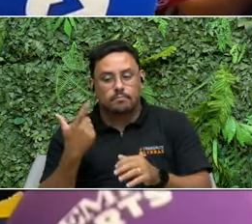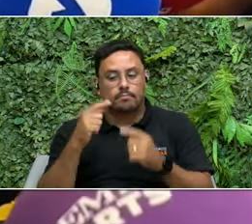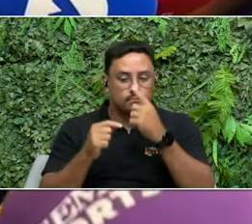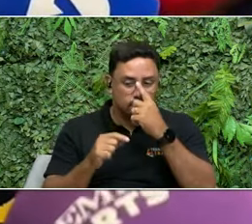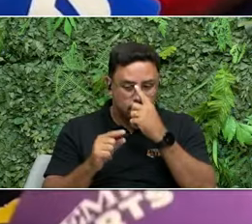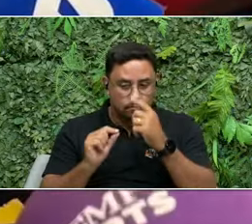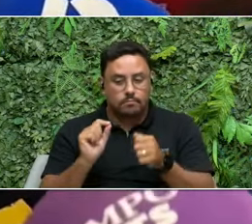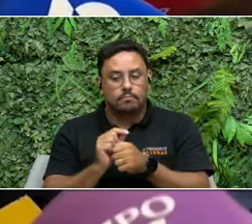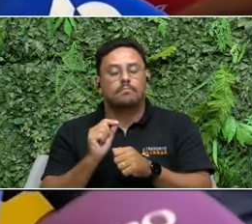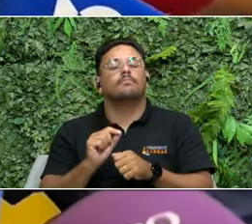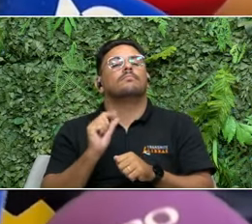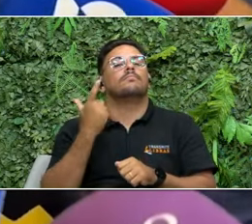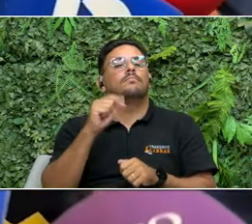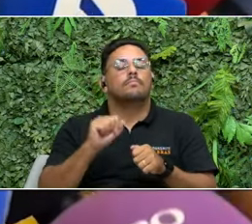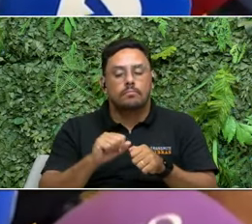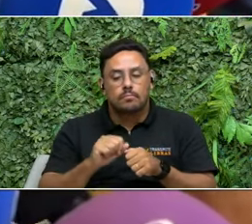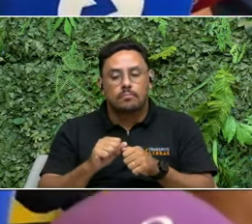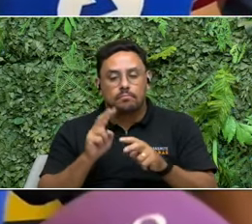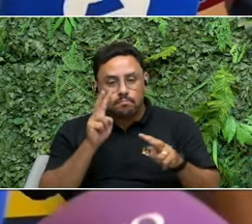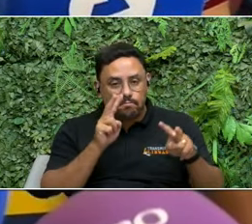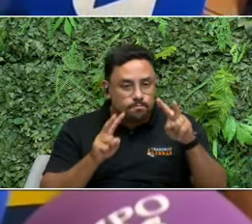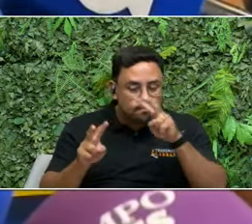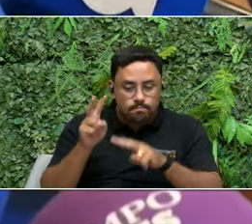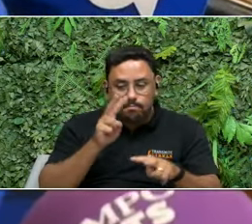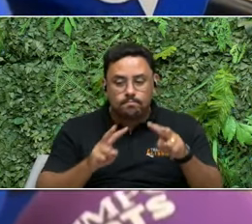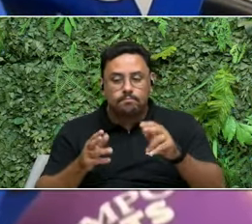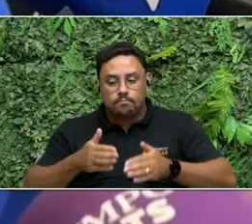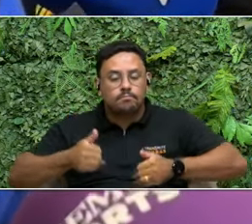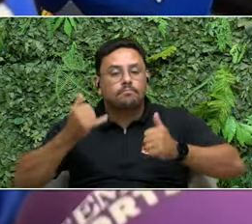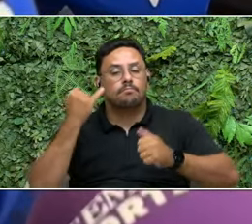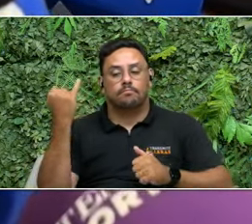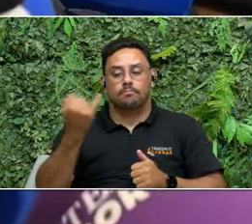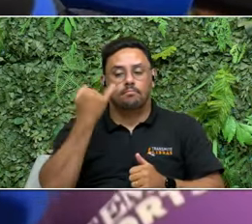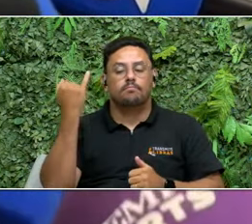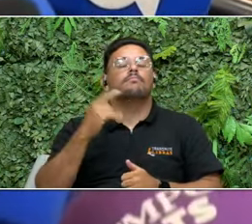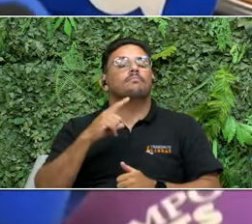Pero P unost relevancia